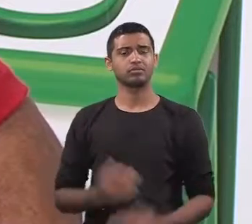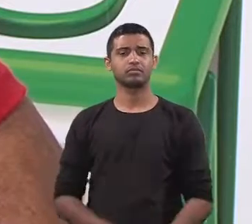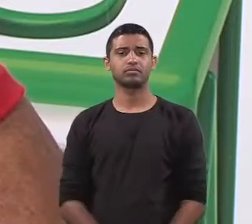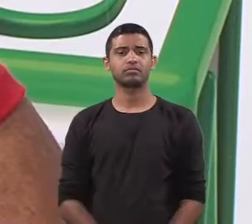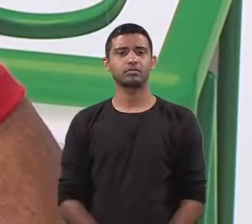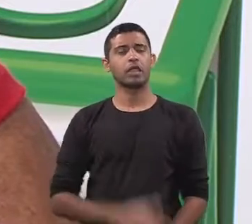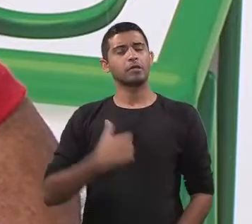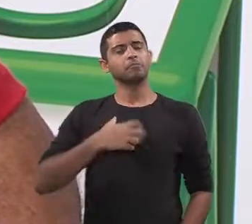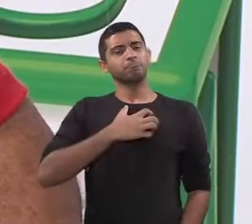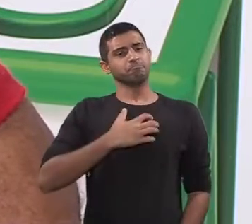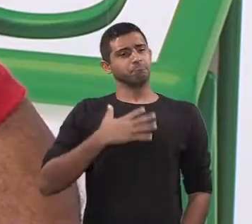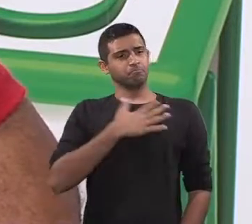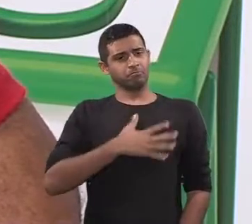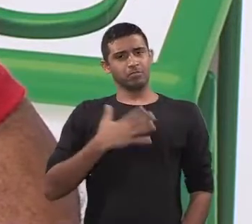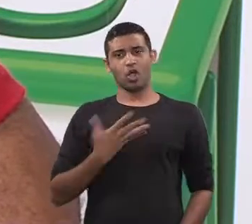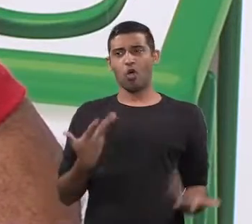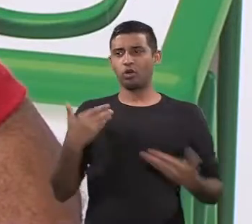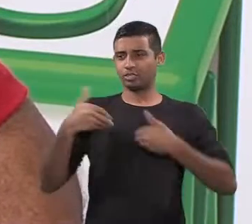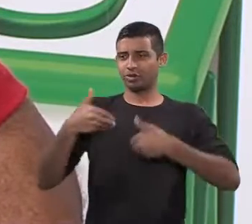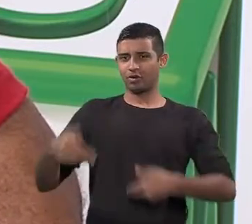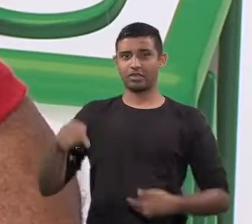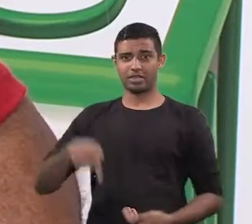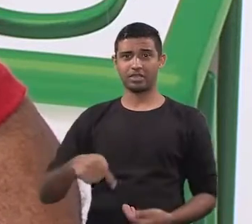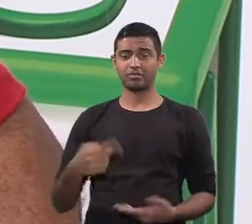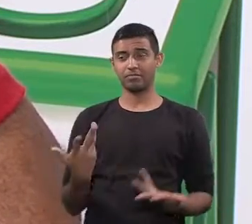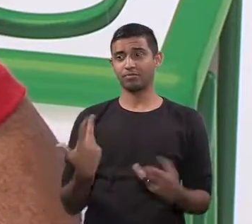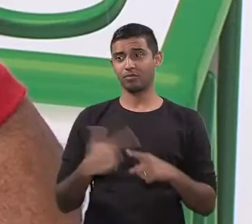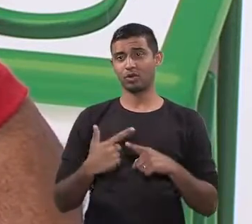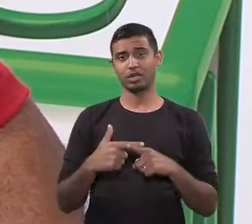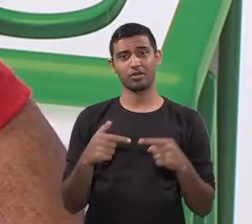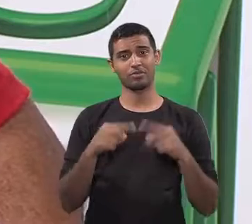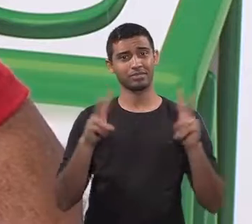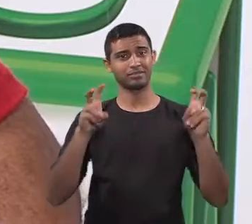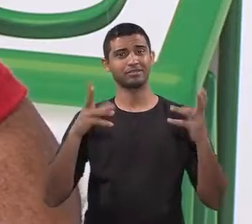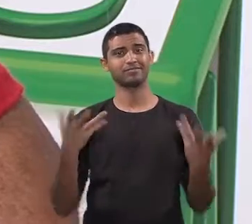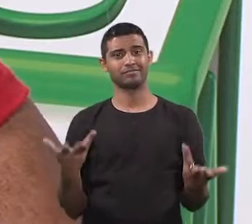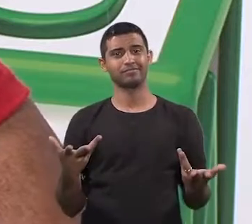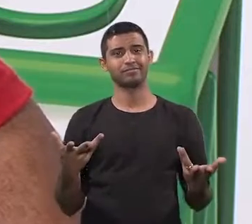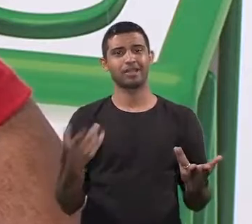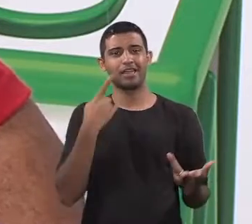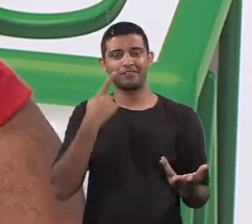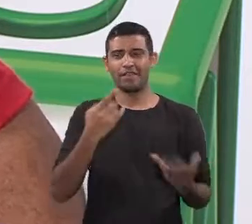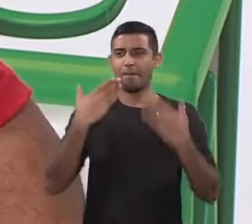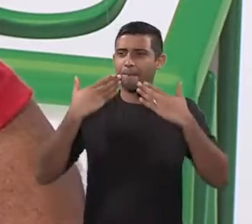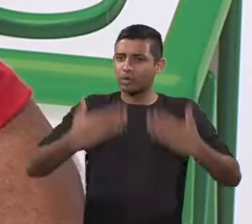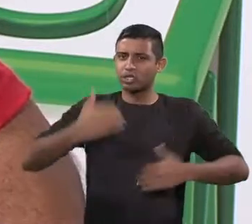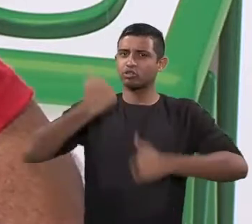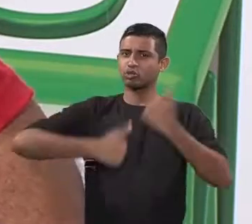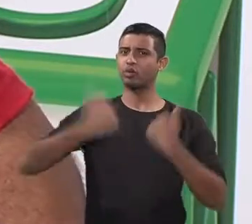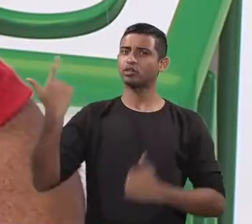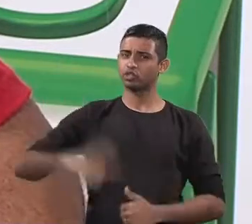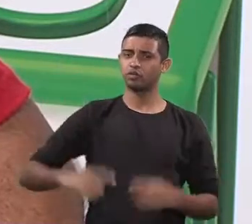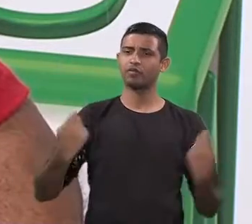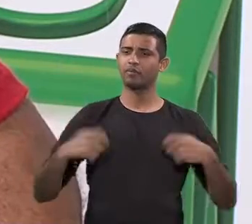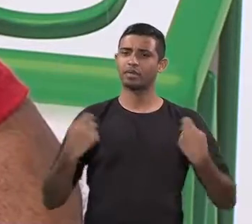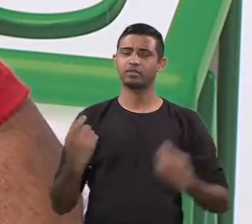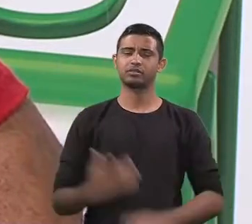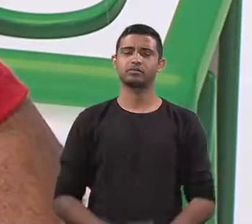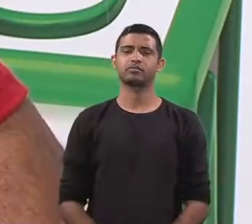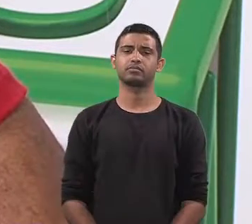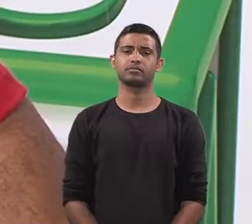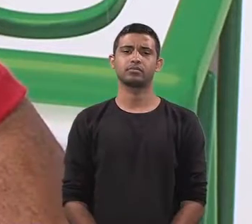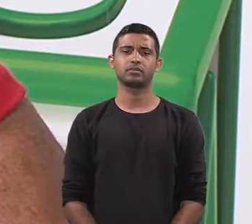fiquei muito feliz de ter sido convidado para esse programa por essa questão. A gente precisa trazer o esporte de novo,